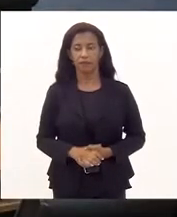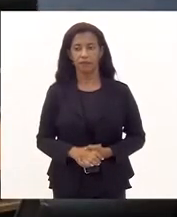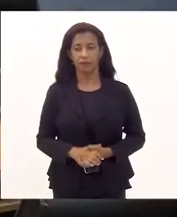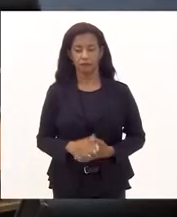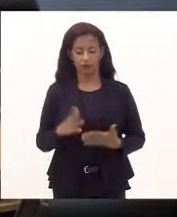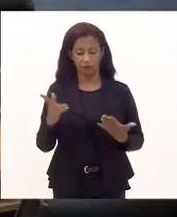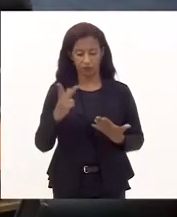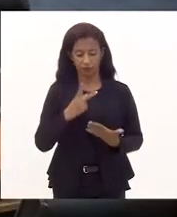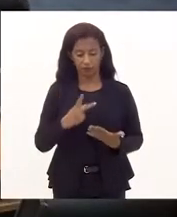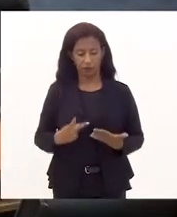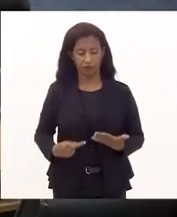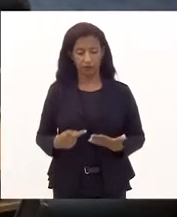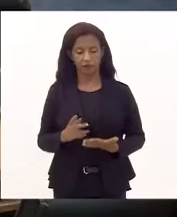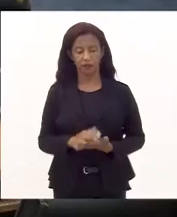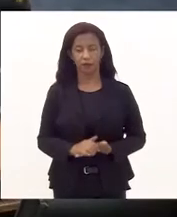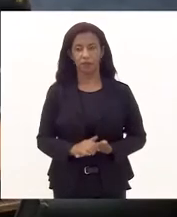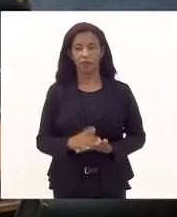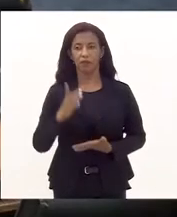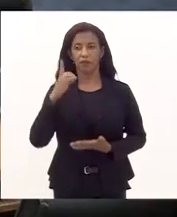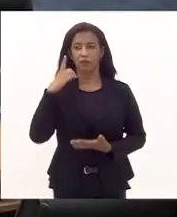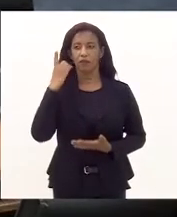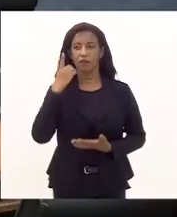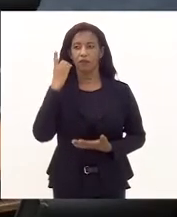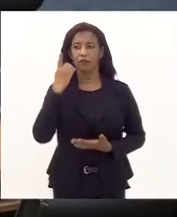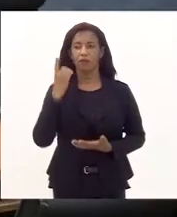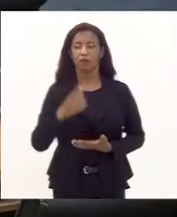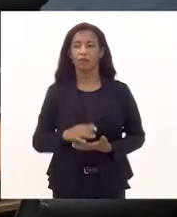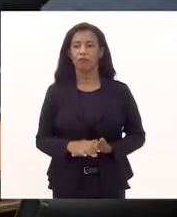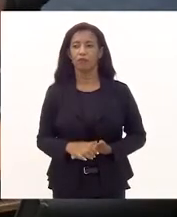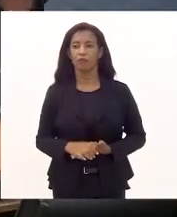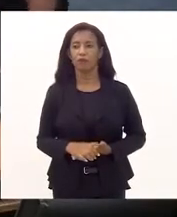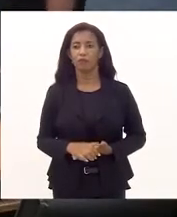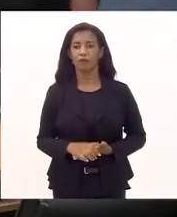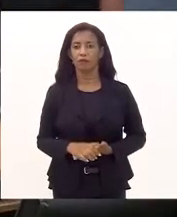Senhor presidente, o deputado